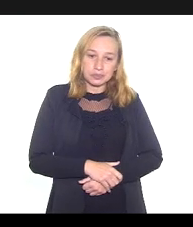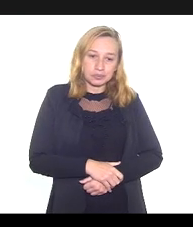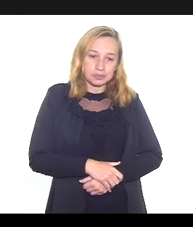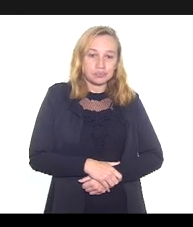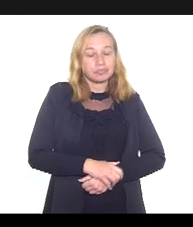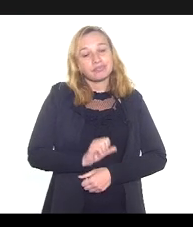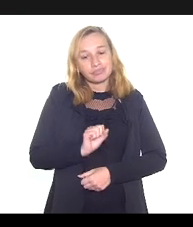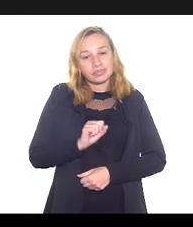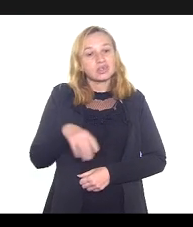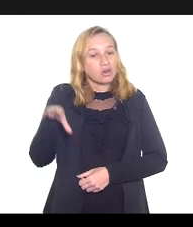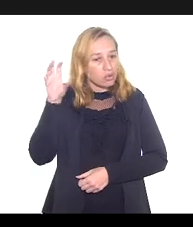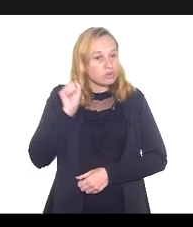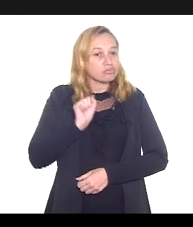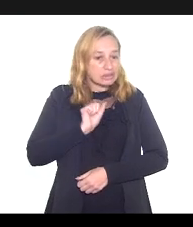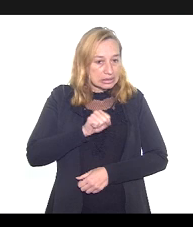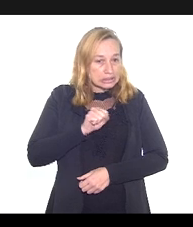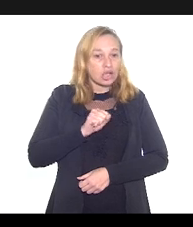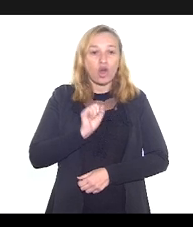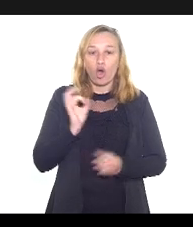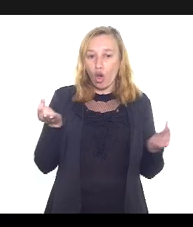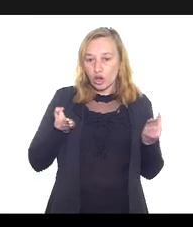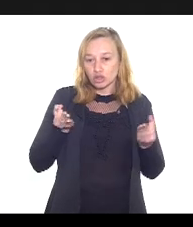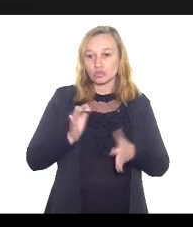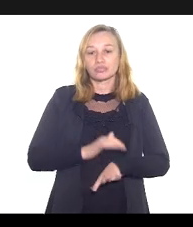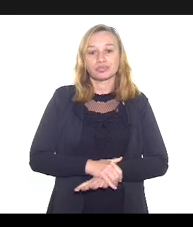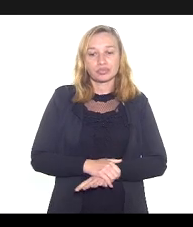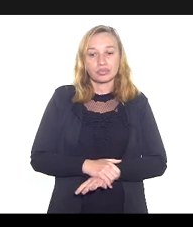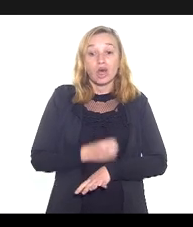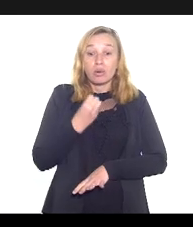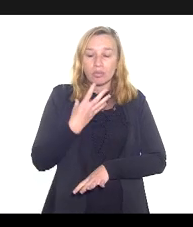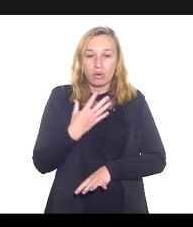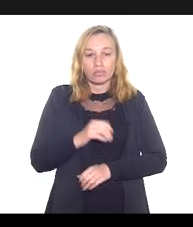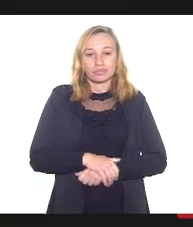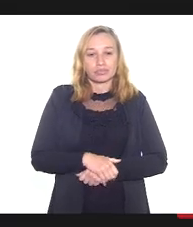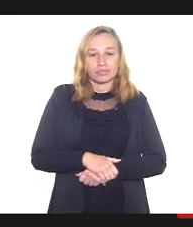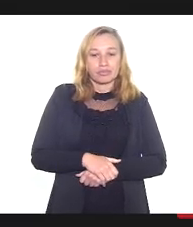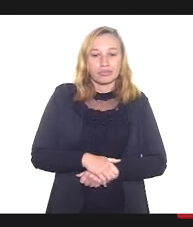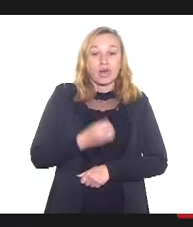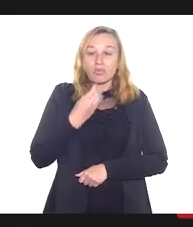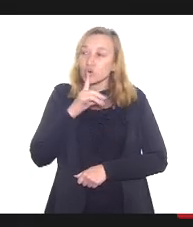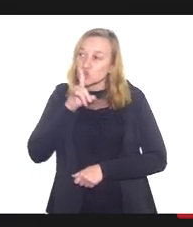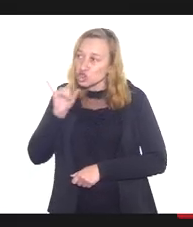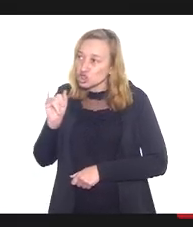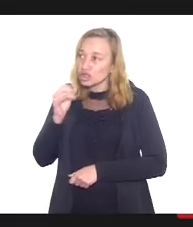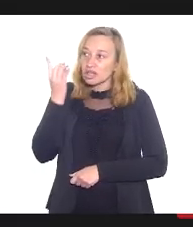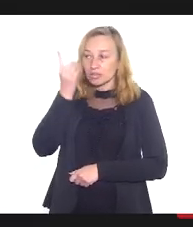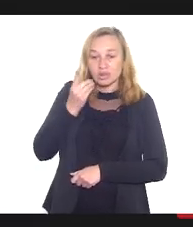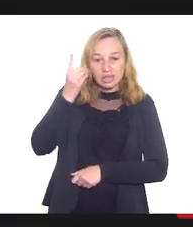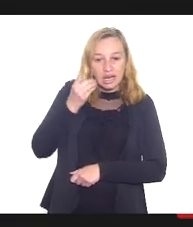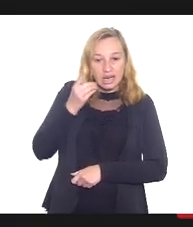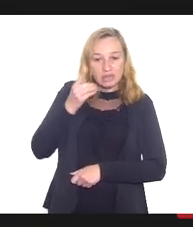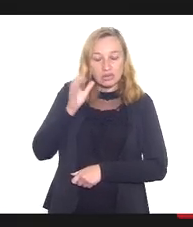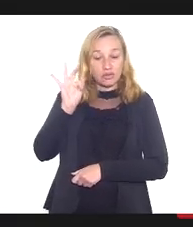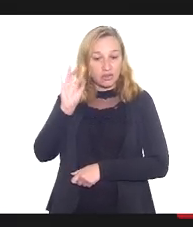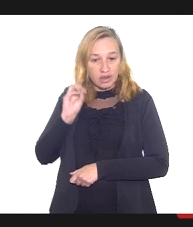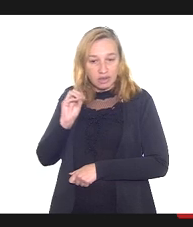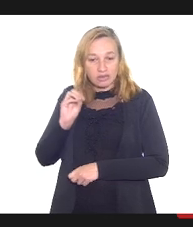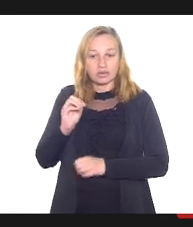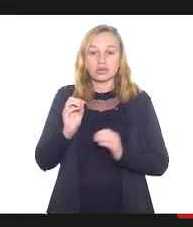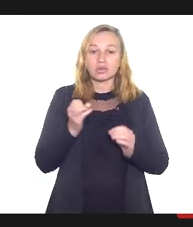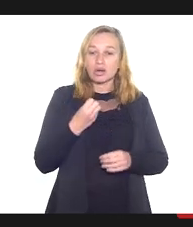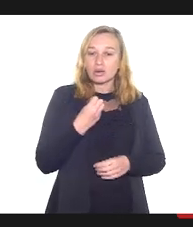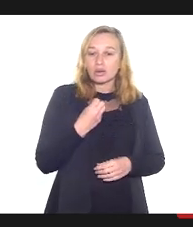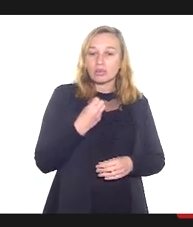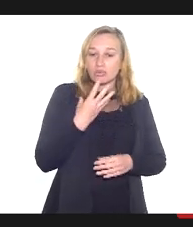Ouço sim, ouvimos. Ótimo. Bom dia, deputado Serafini, cumprimento a Comissão